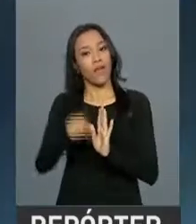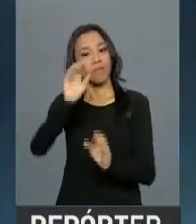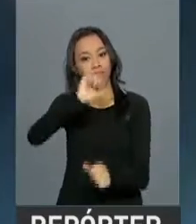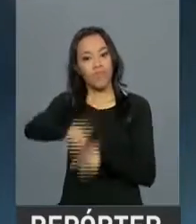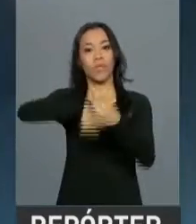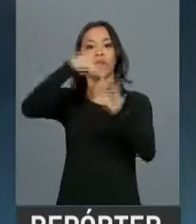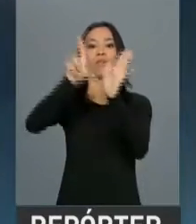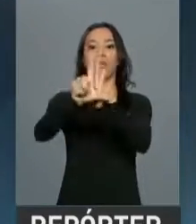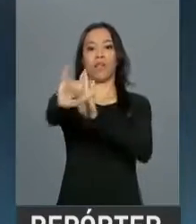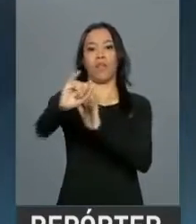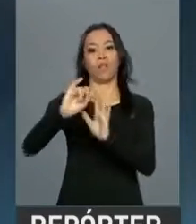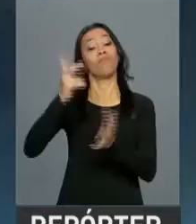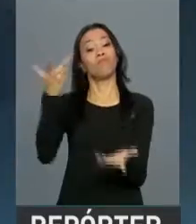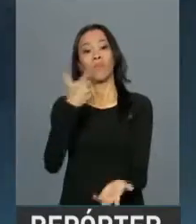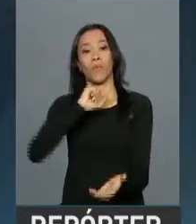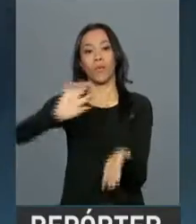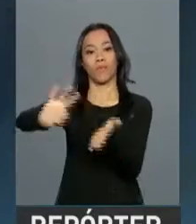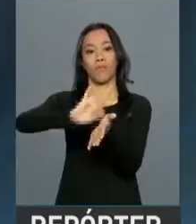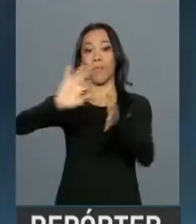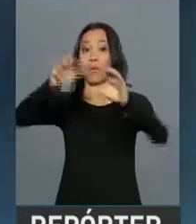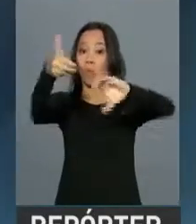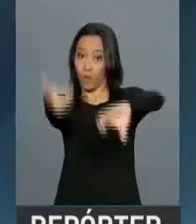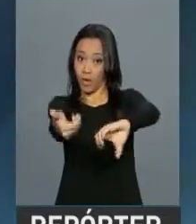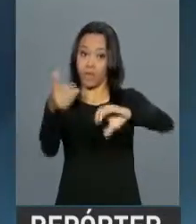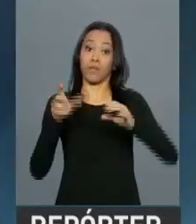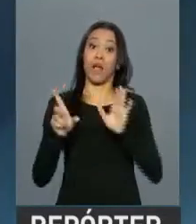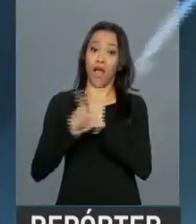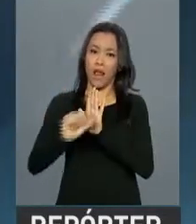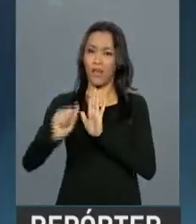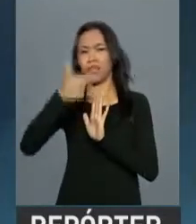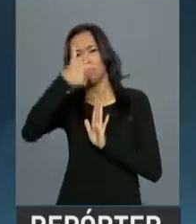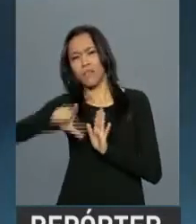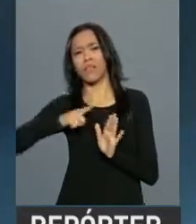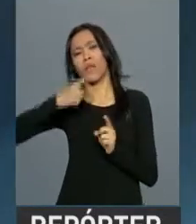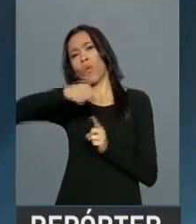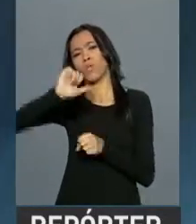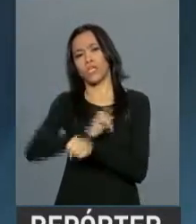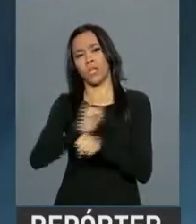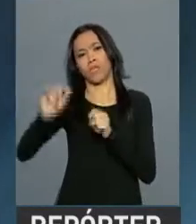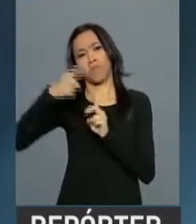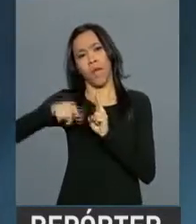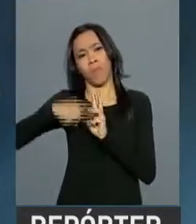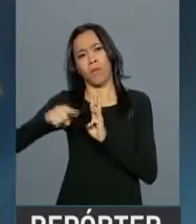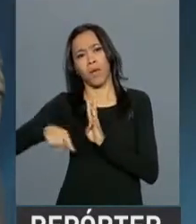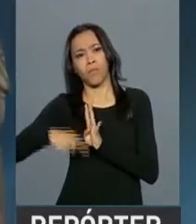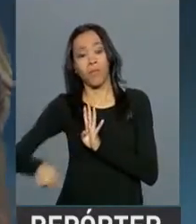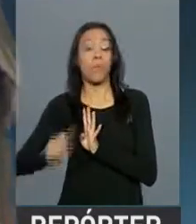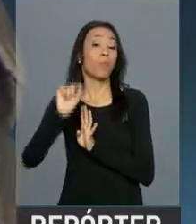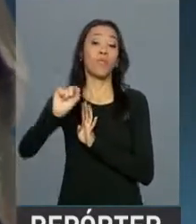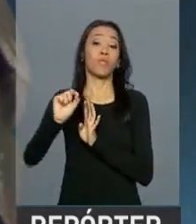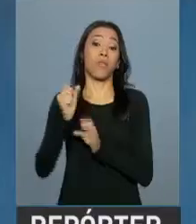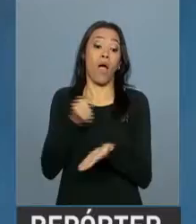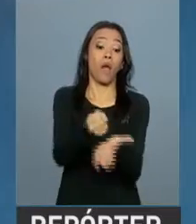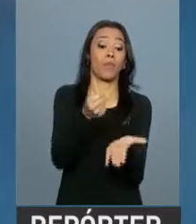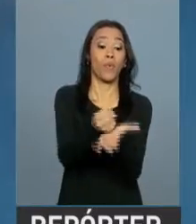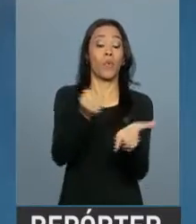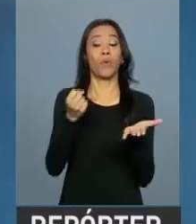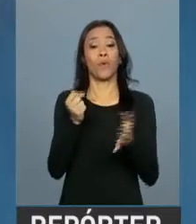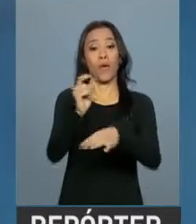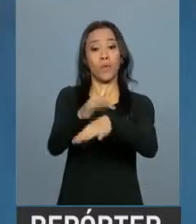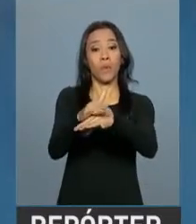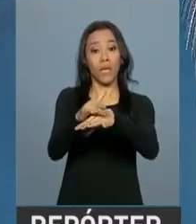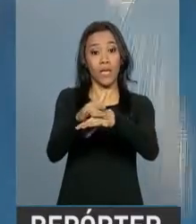pelo congresso nacional a lei traz outras ações como o programa nacional de apoio ao combate às doenças